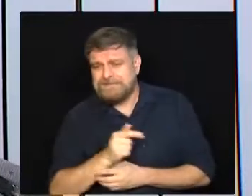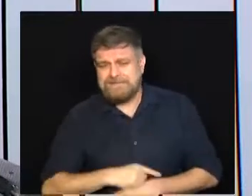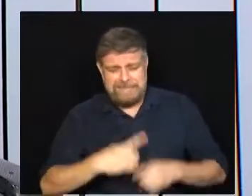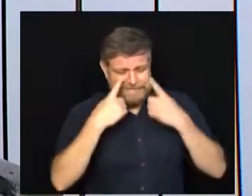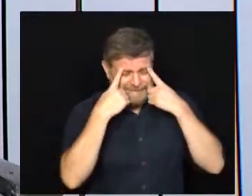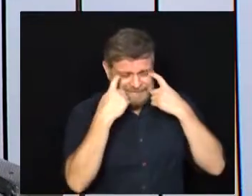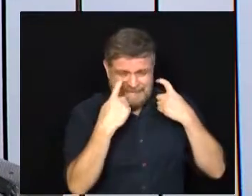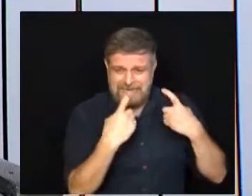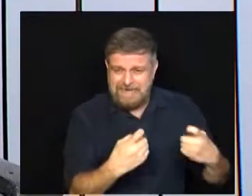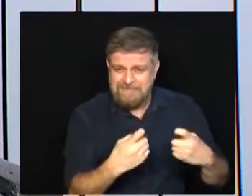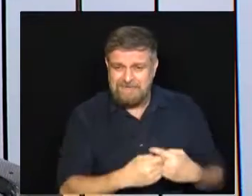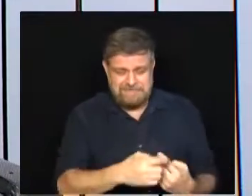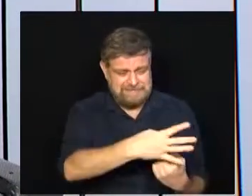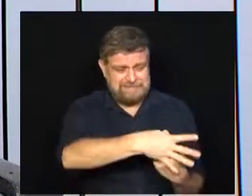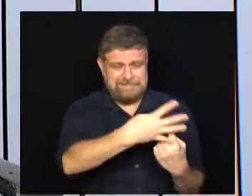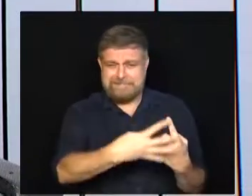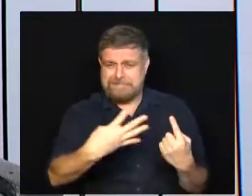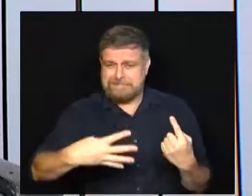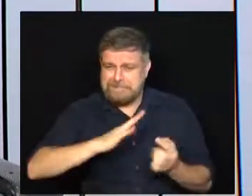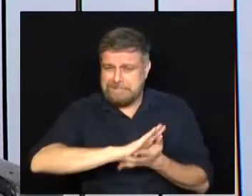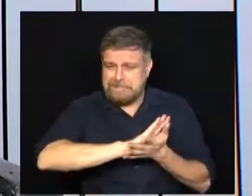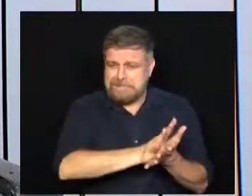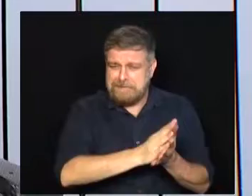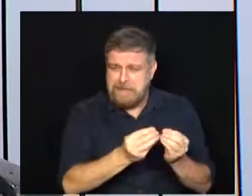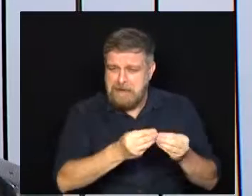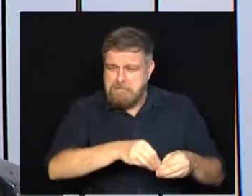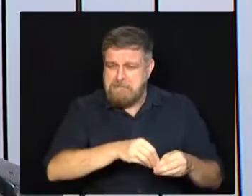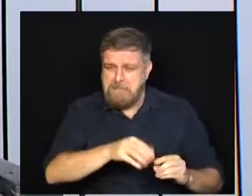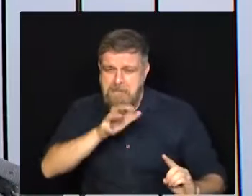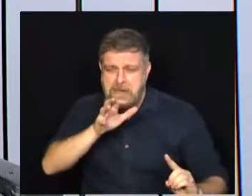violência contra as pessoas LGBTQIA+,